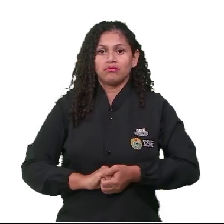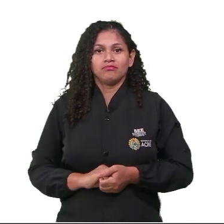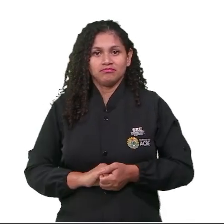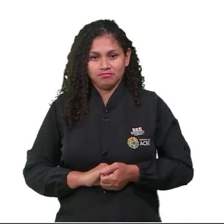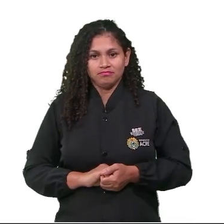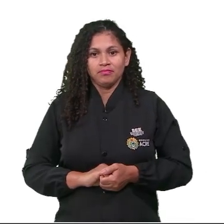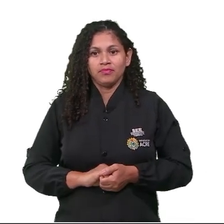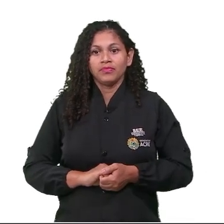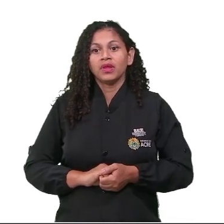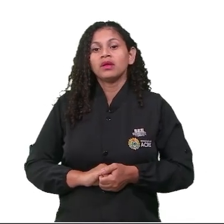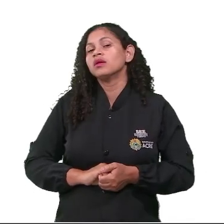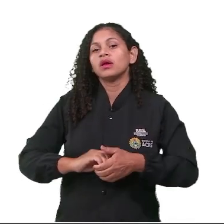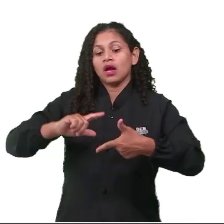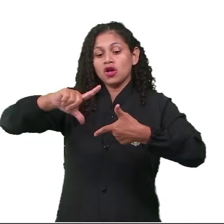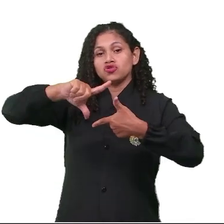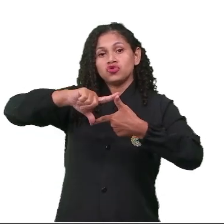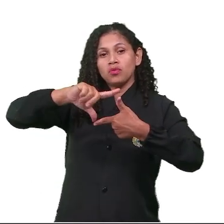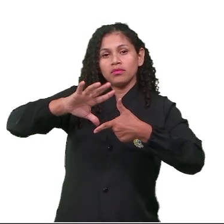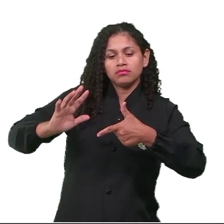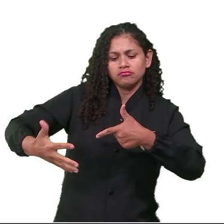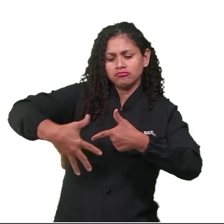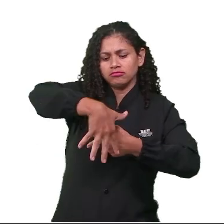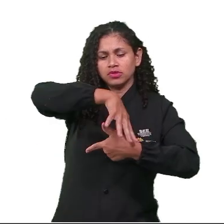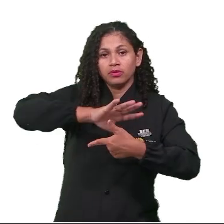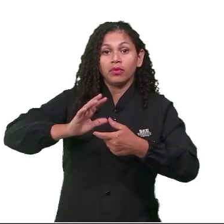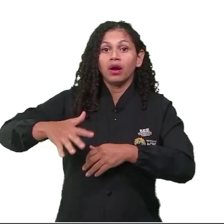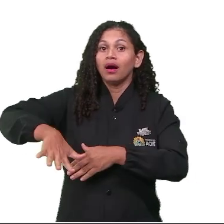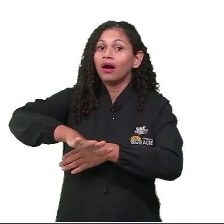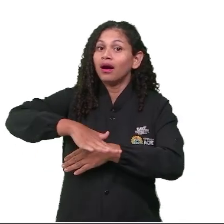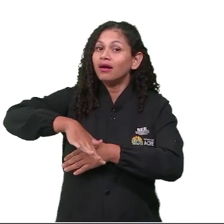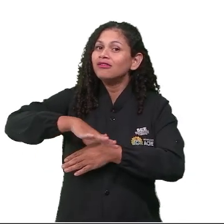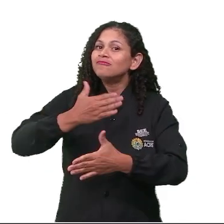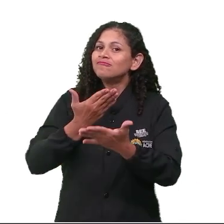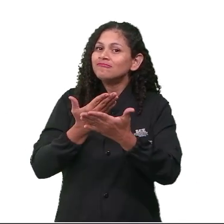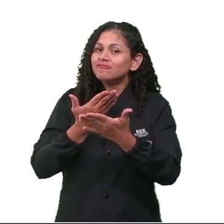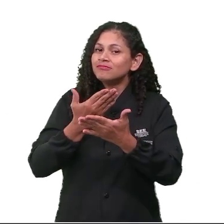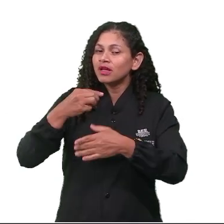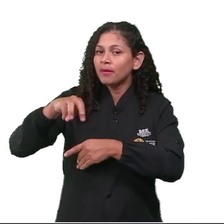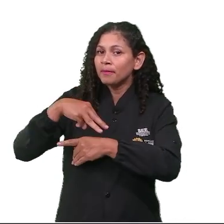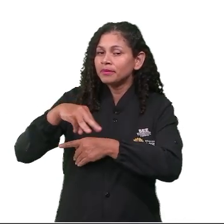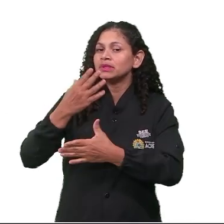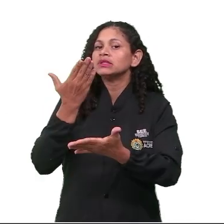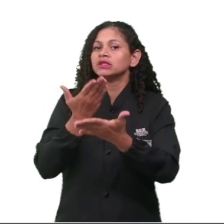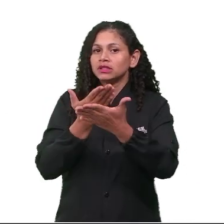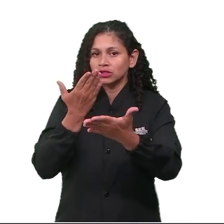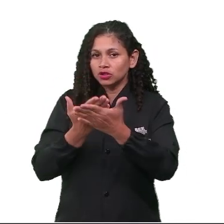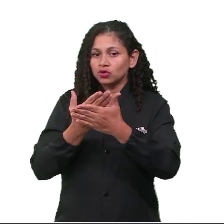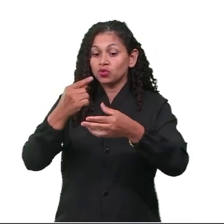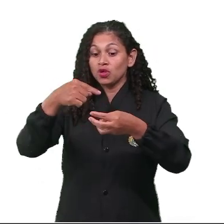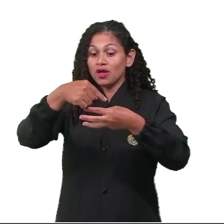a área da matemática que vai estudar essas figuras que têm 3 dimensões. Tudo bem?